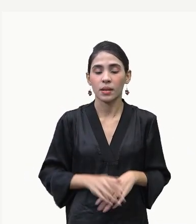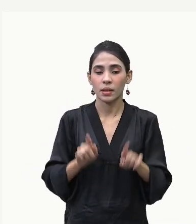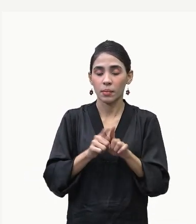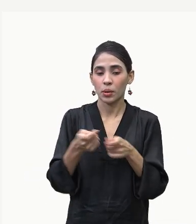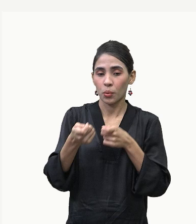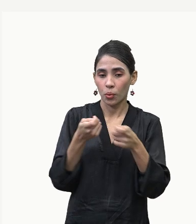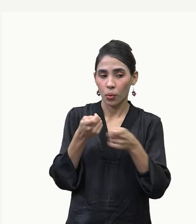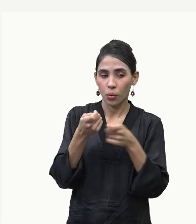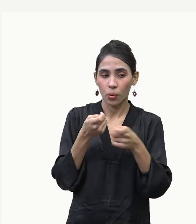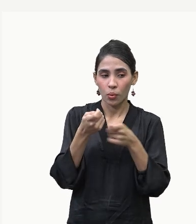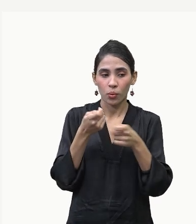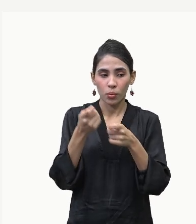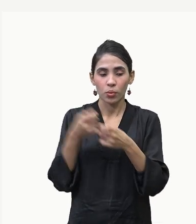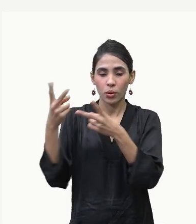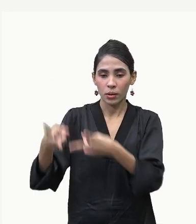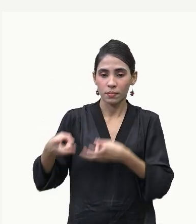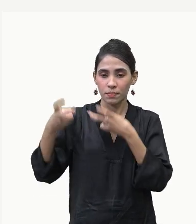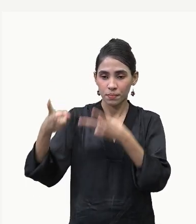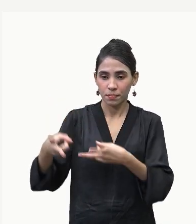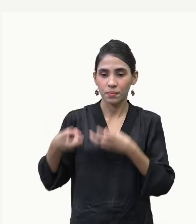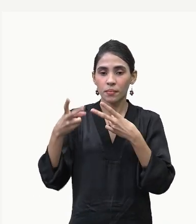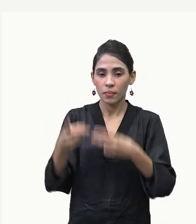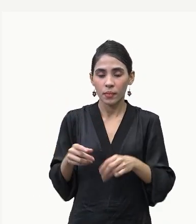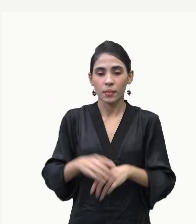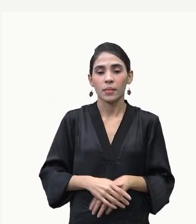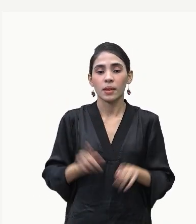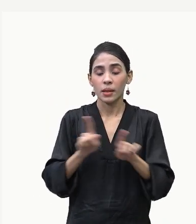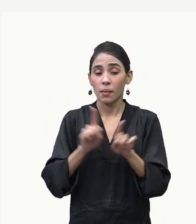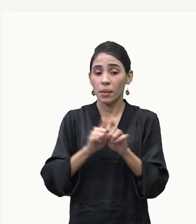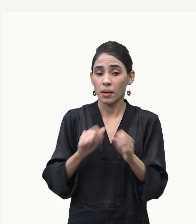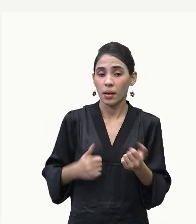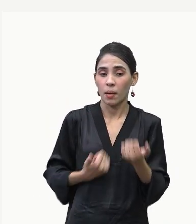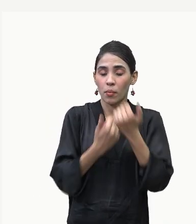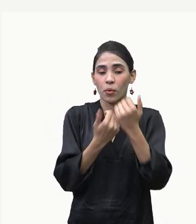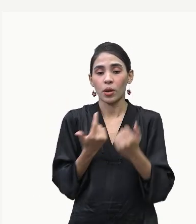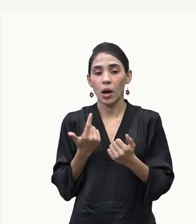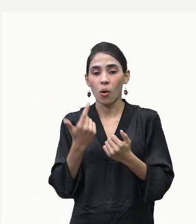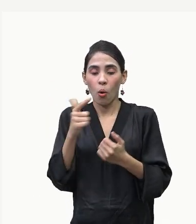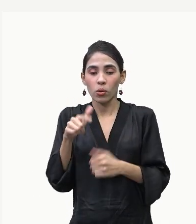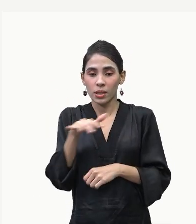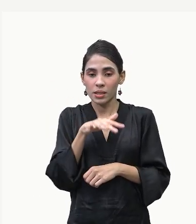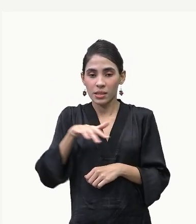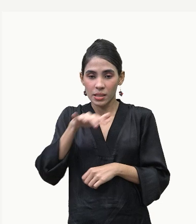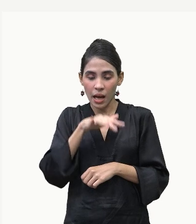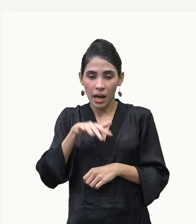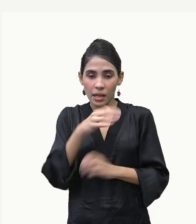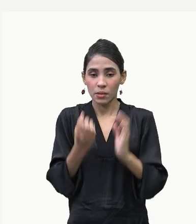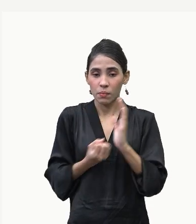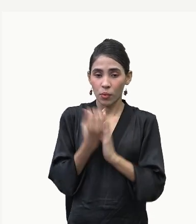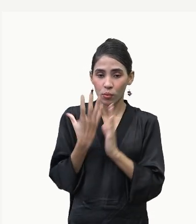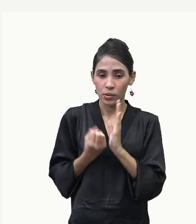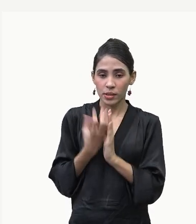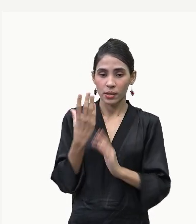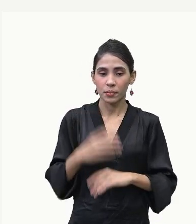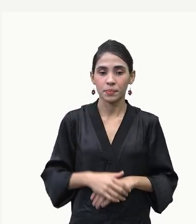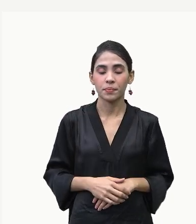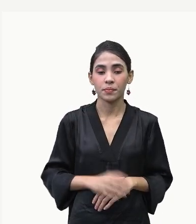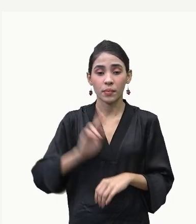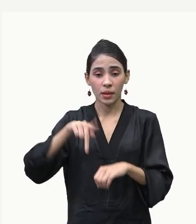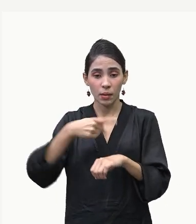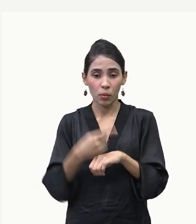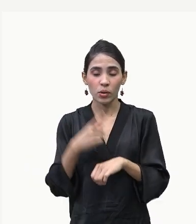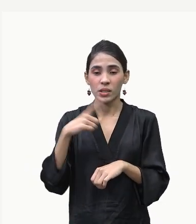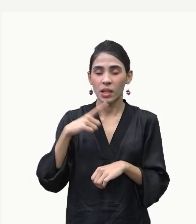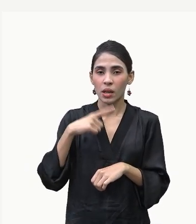e apoio à diversificação de outras cadeias produtivas. Depois nós temos um amarelo